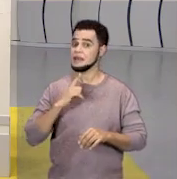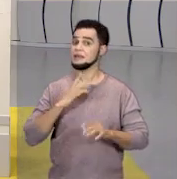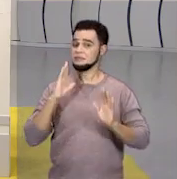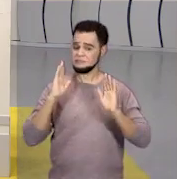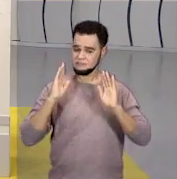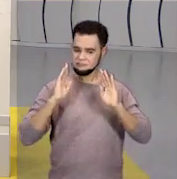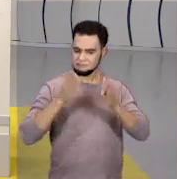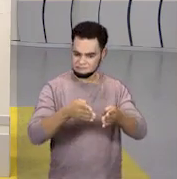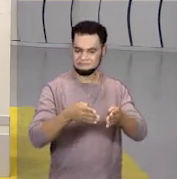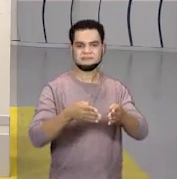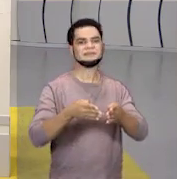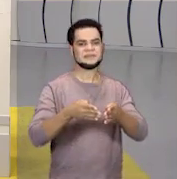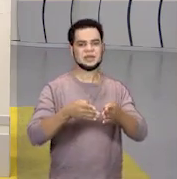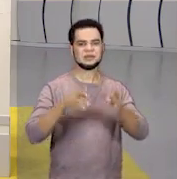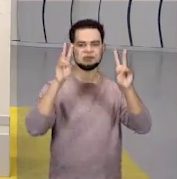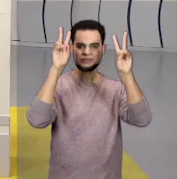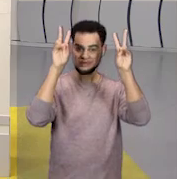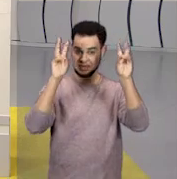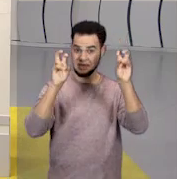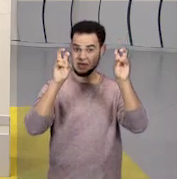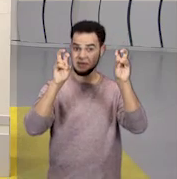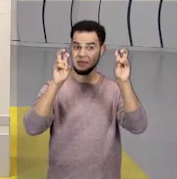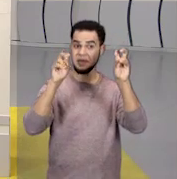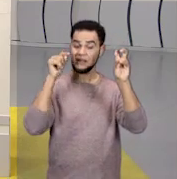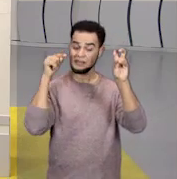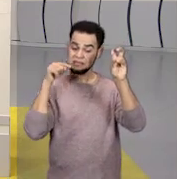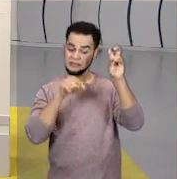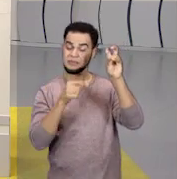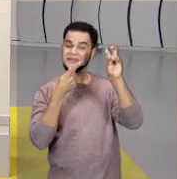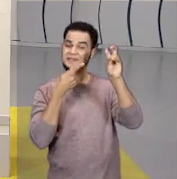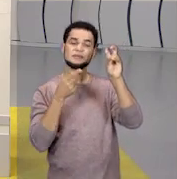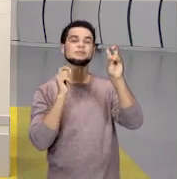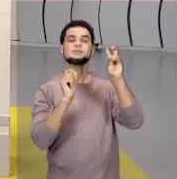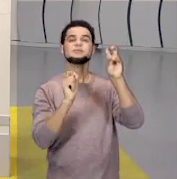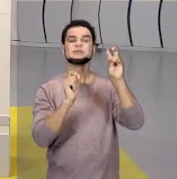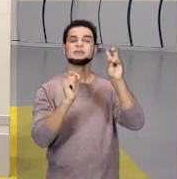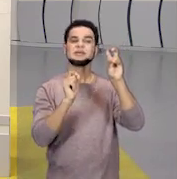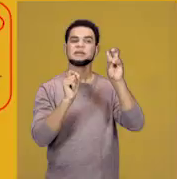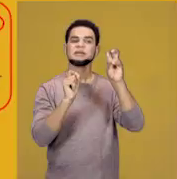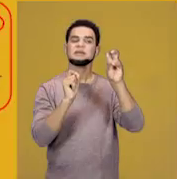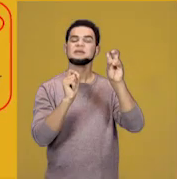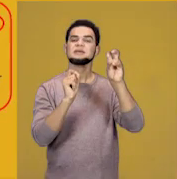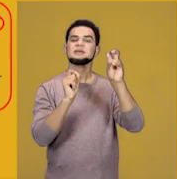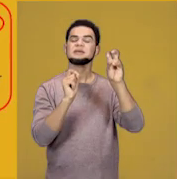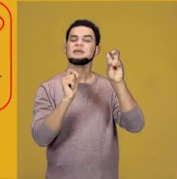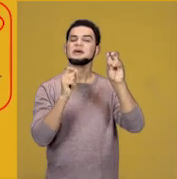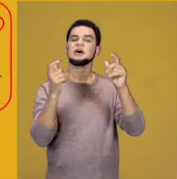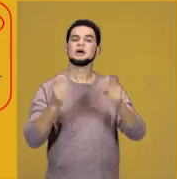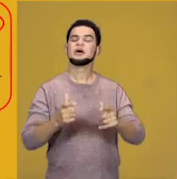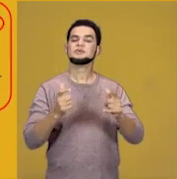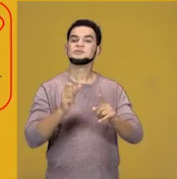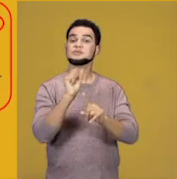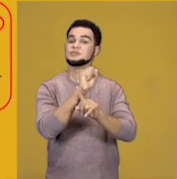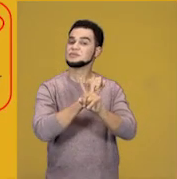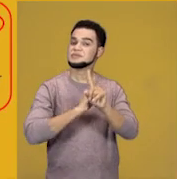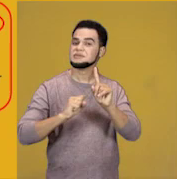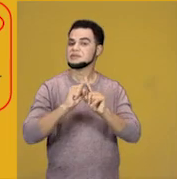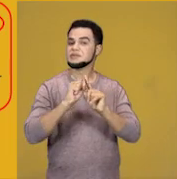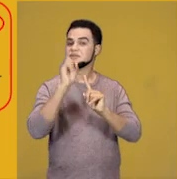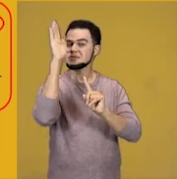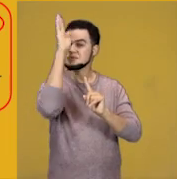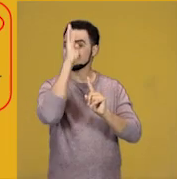especificação neste tema que pede para que você comente sobre isso na sociedade